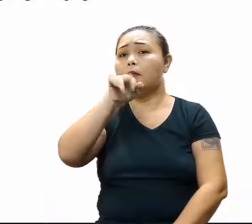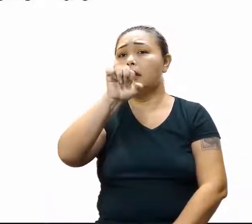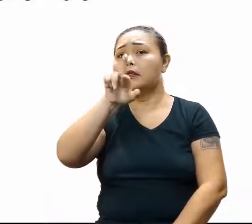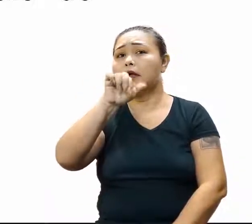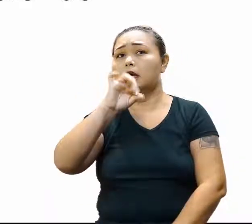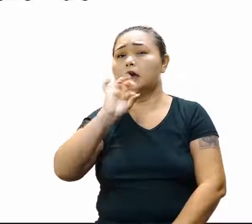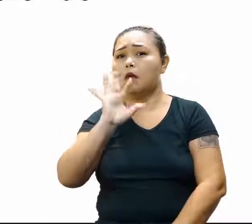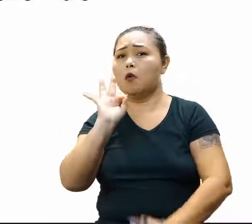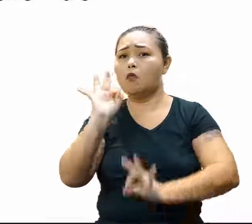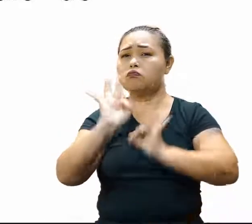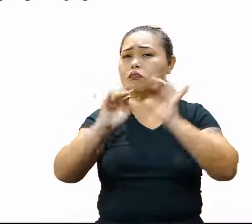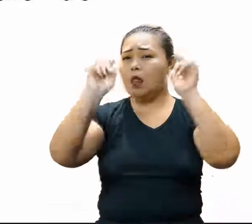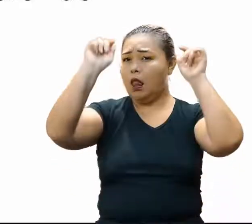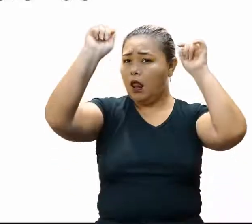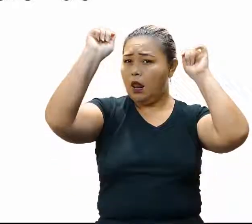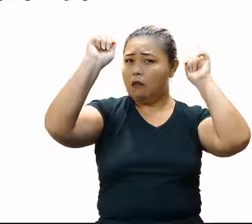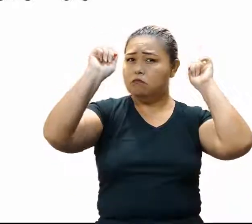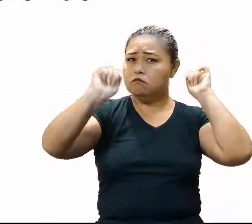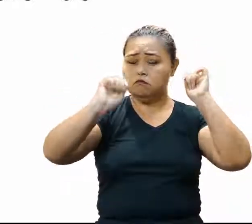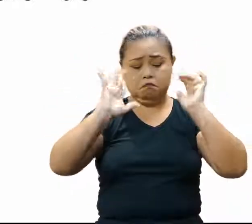vestido, chapelão,